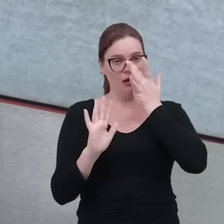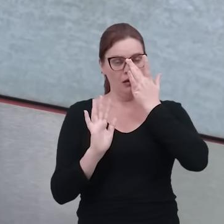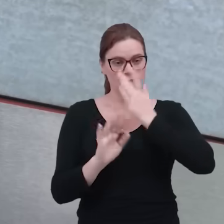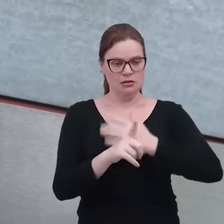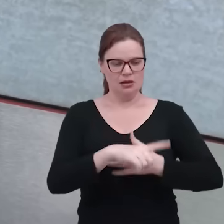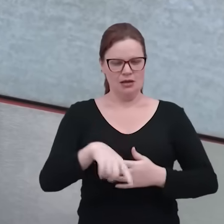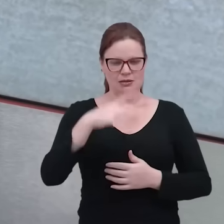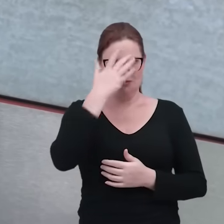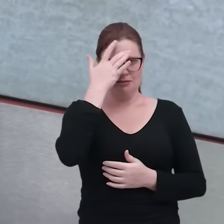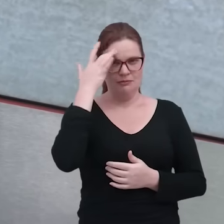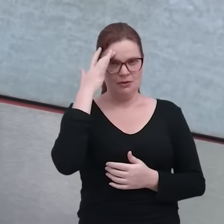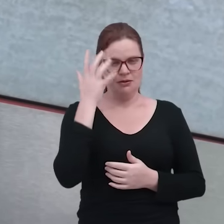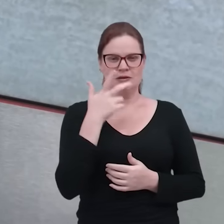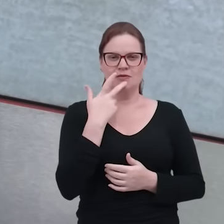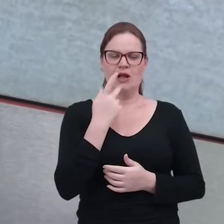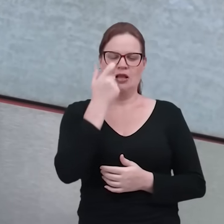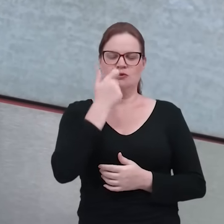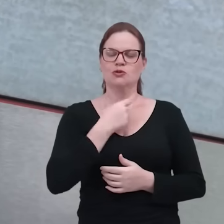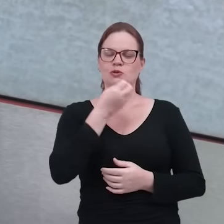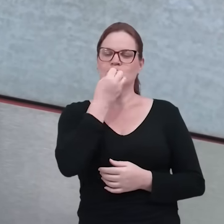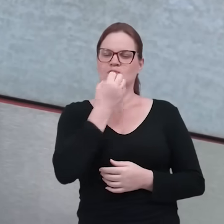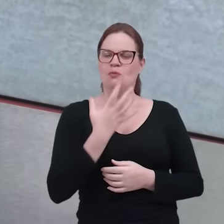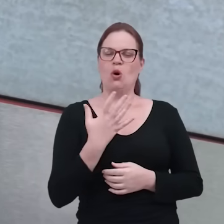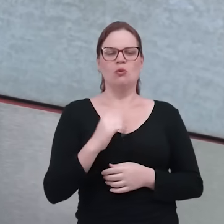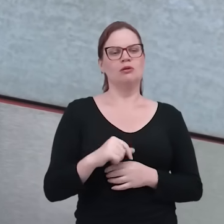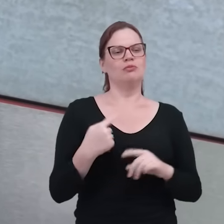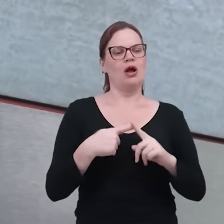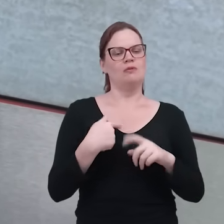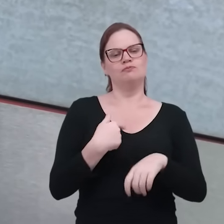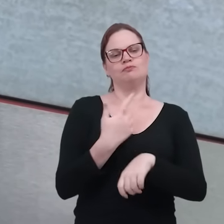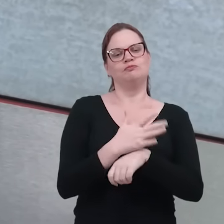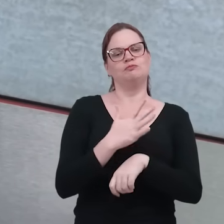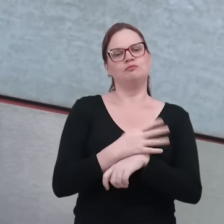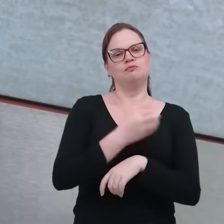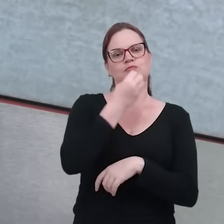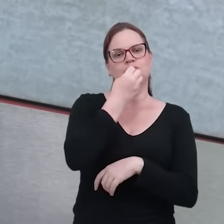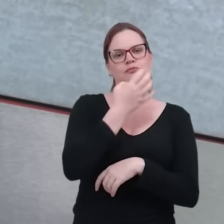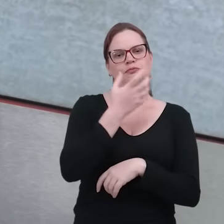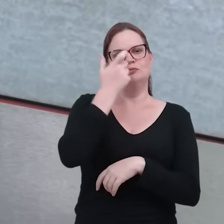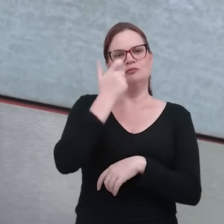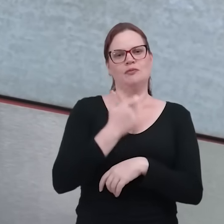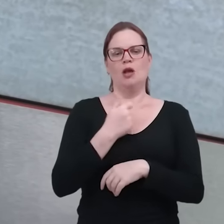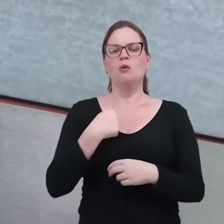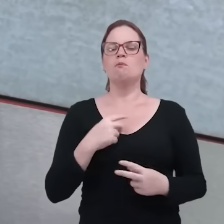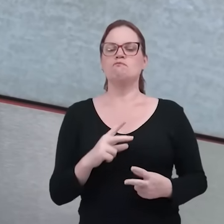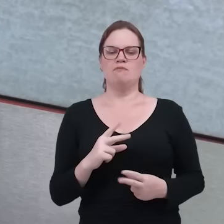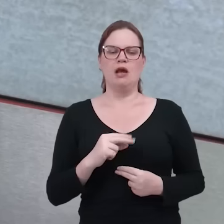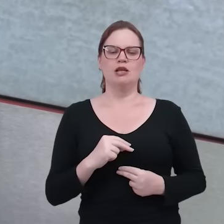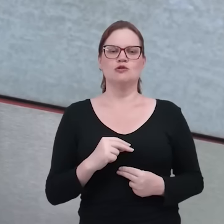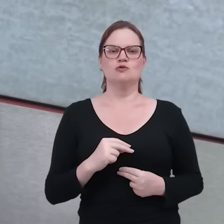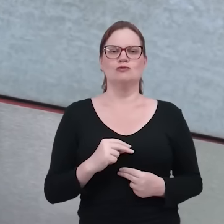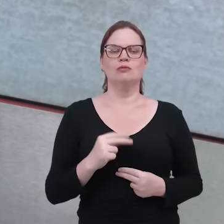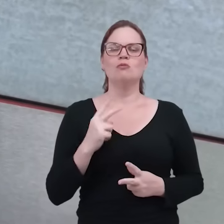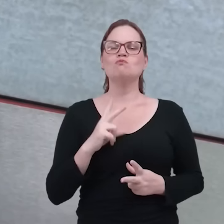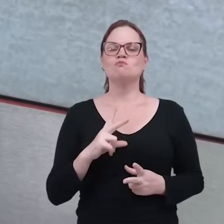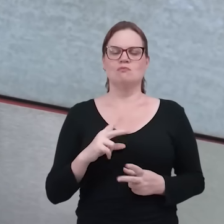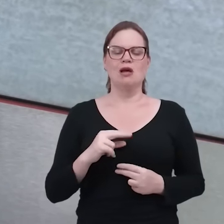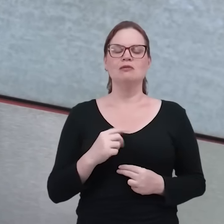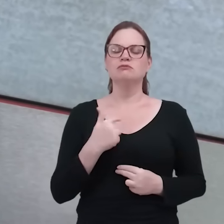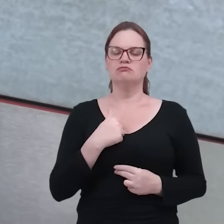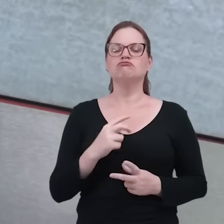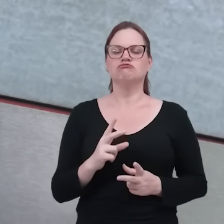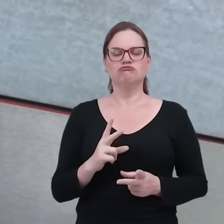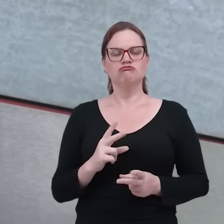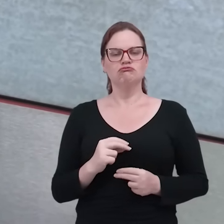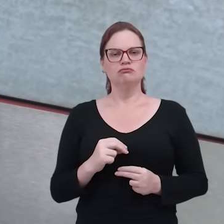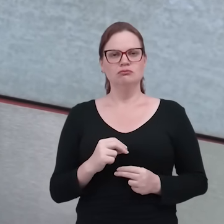essas pessoas que se dizem boas, porque praticam o bem, elas sempre se julgam cheias de méritos,